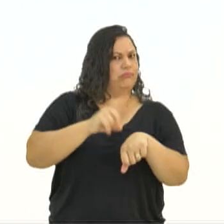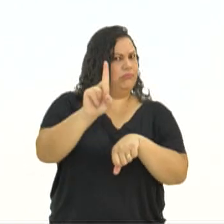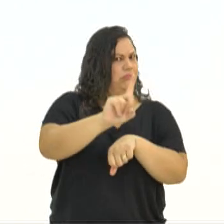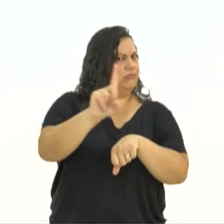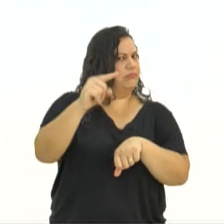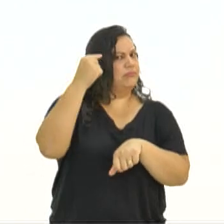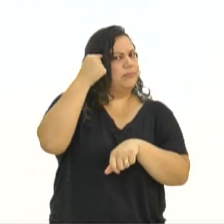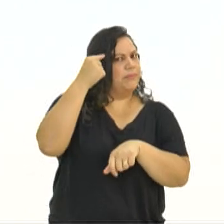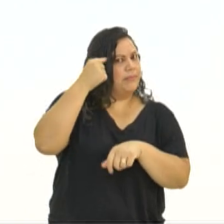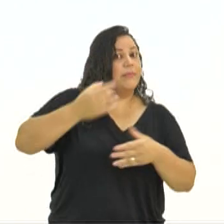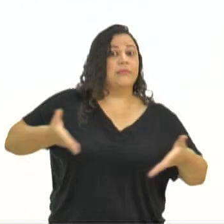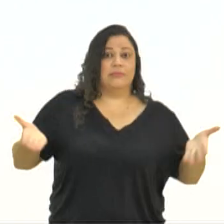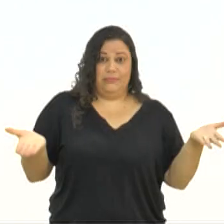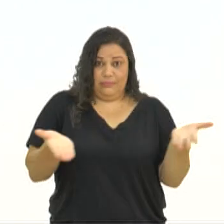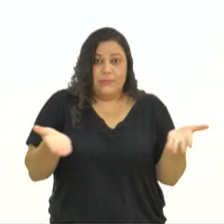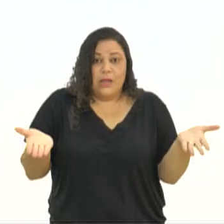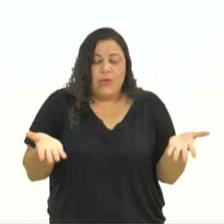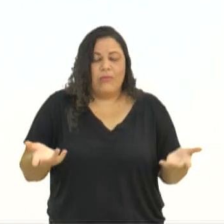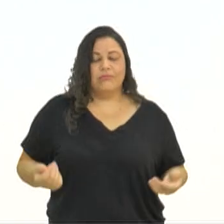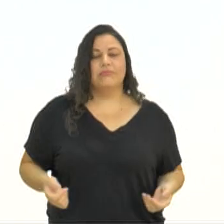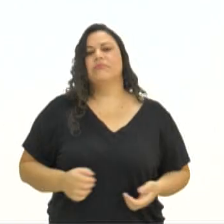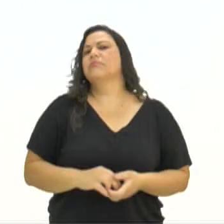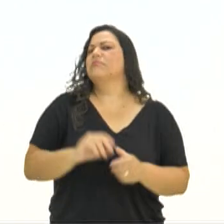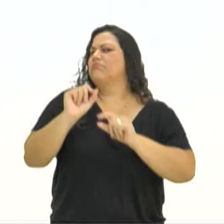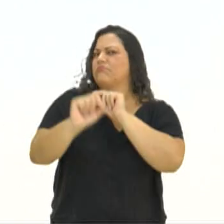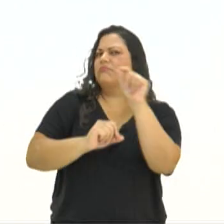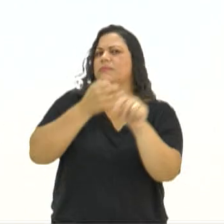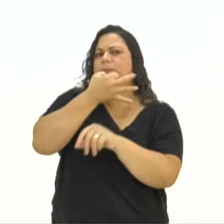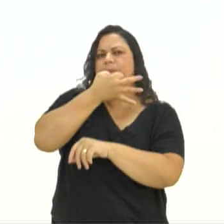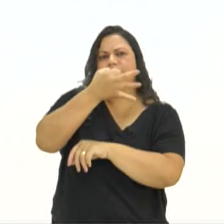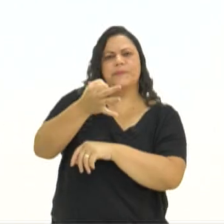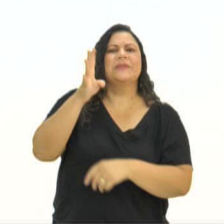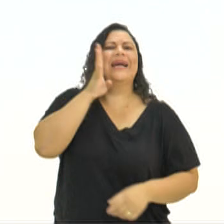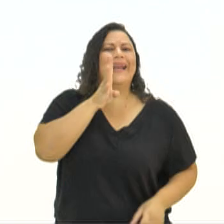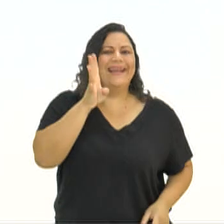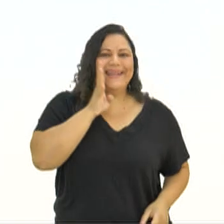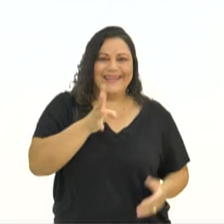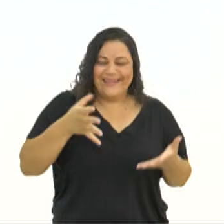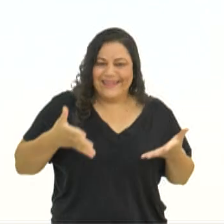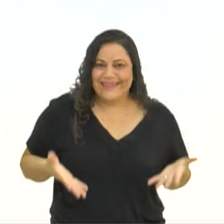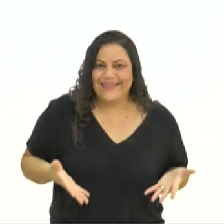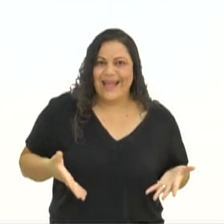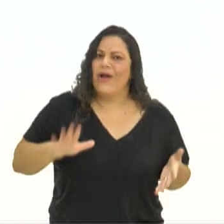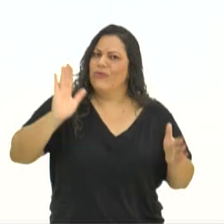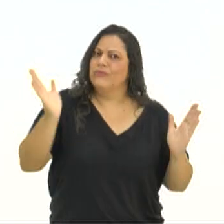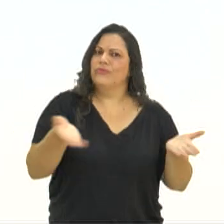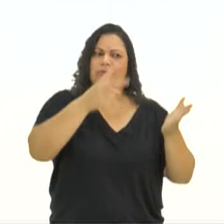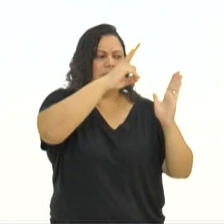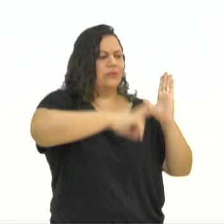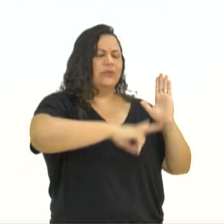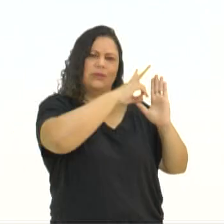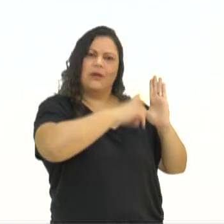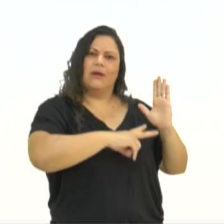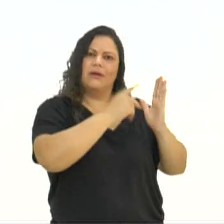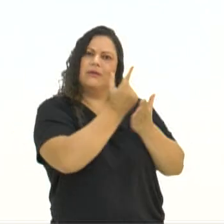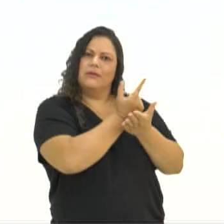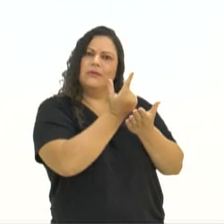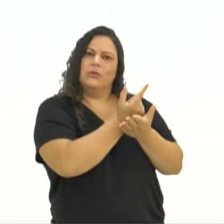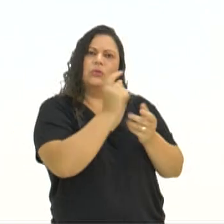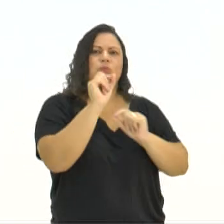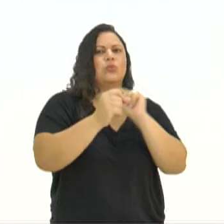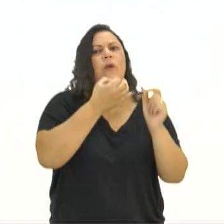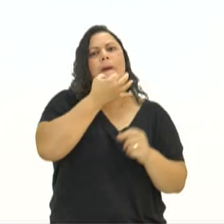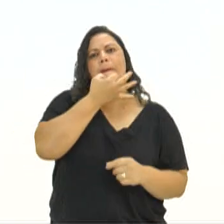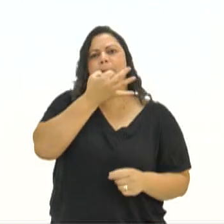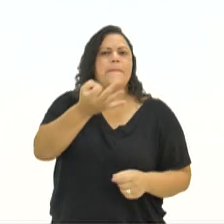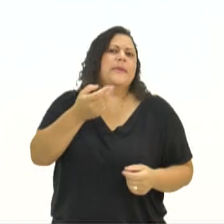Pense aqui comigo, tá? O que você achou disso? Foi legal? Não foi legal? Você já tinha lido a obra? Em tua opinião, o